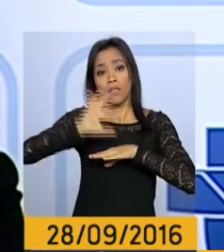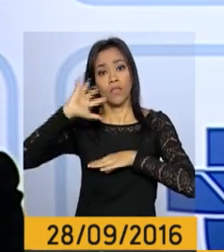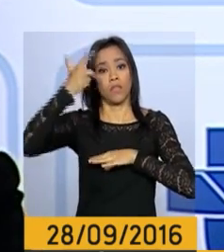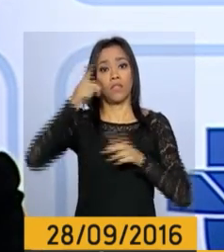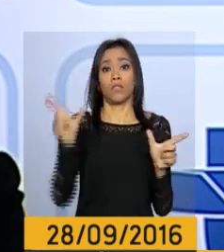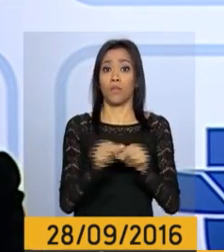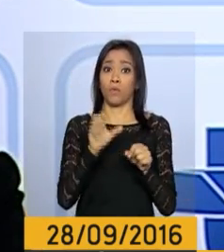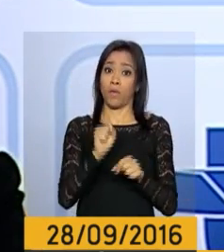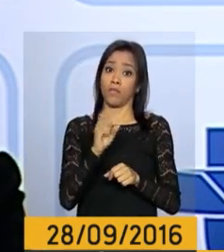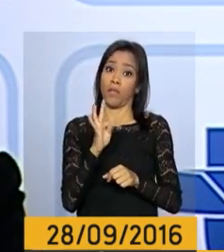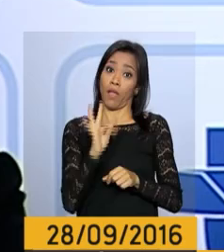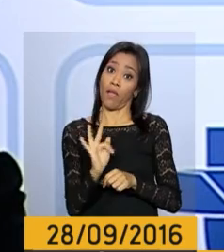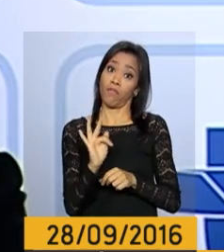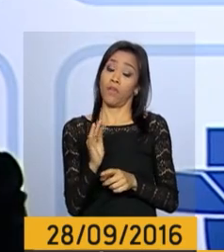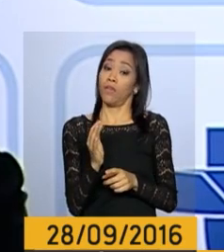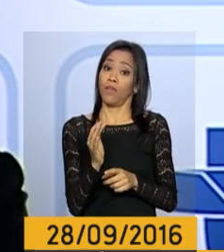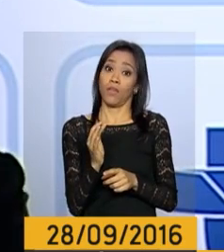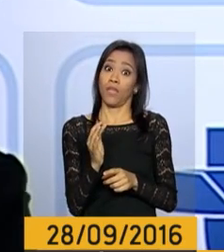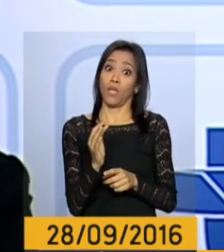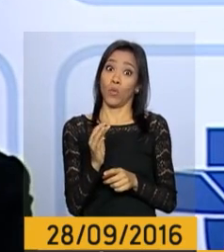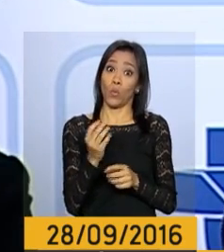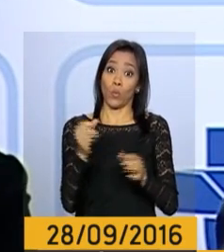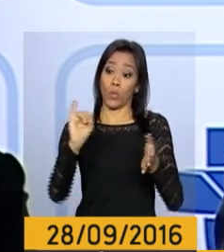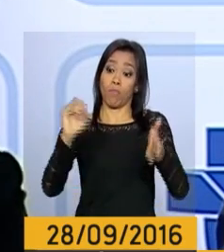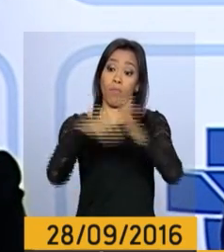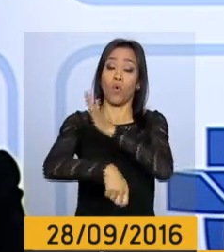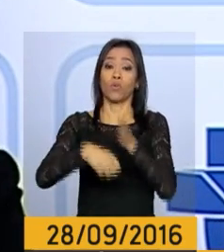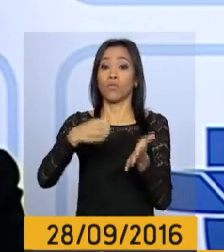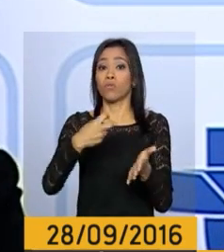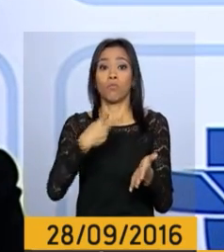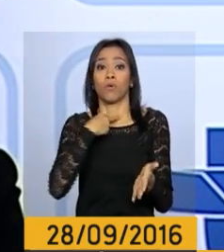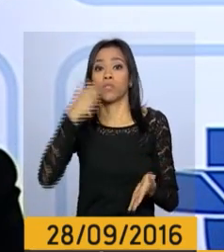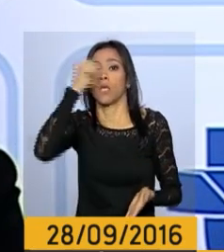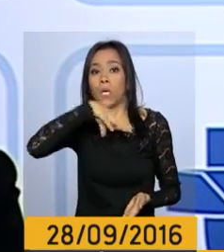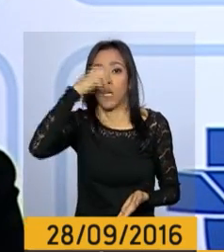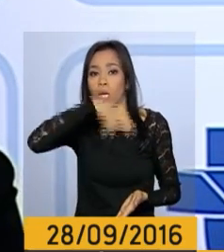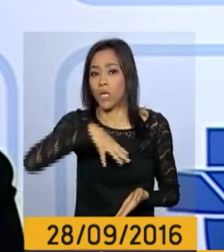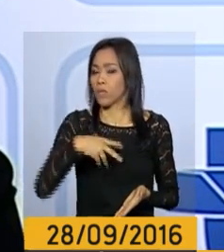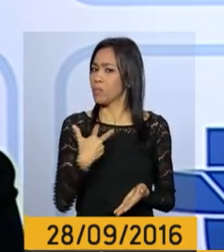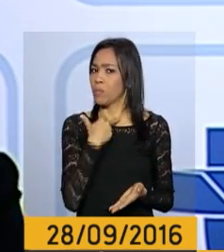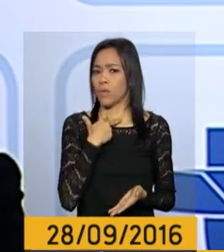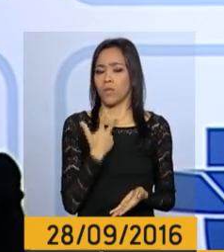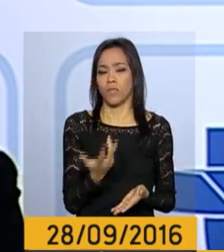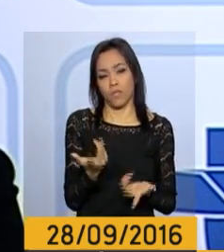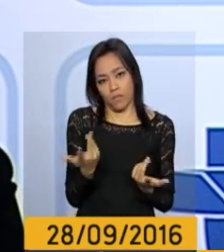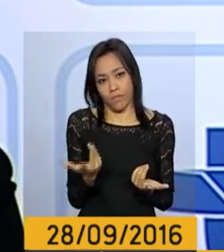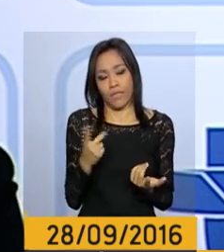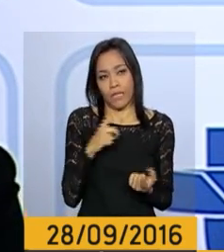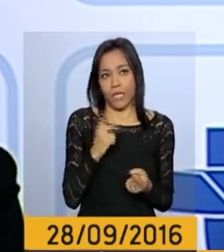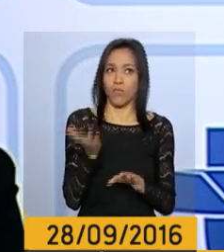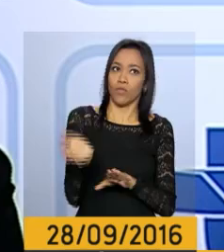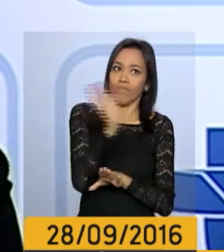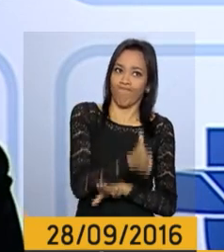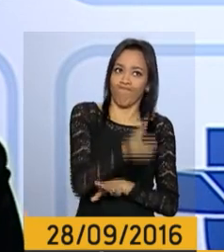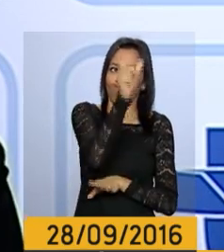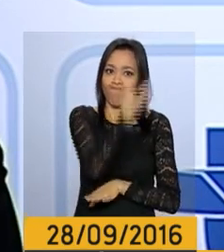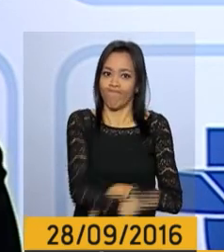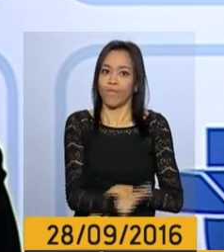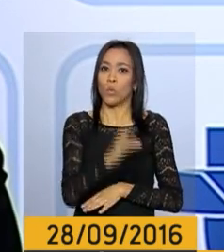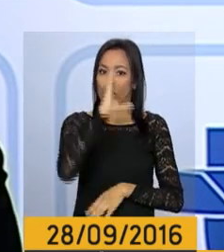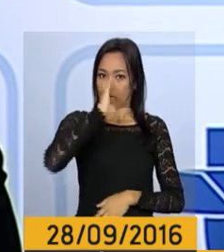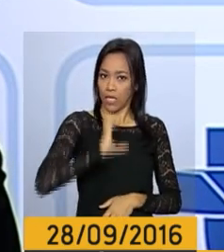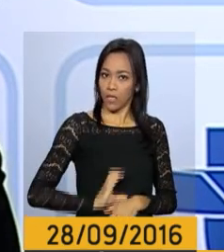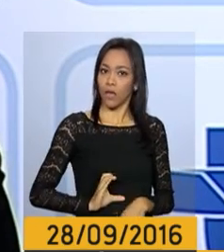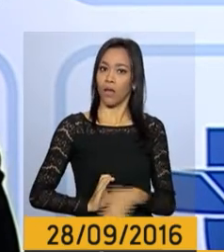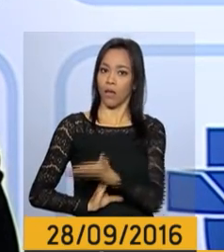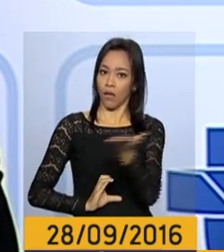que o imposto não pode ser abusivo não pode ser expressivo então nós temos de um lado o cidadão que precisa